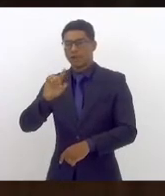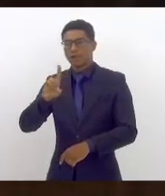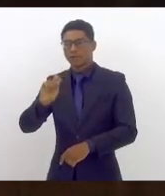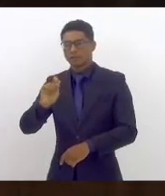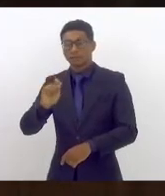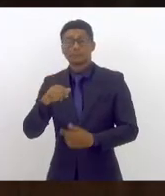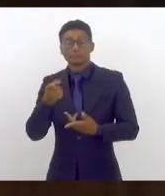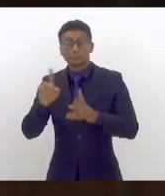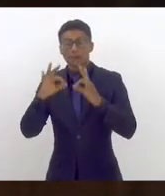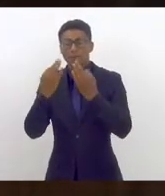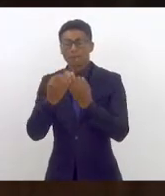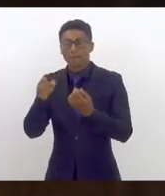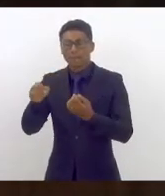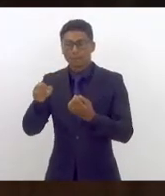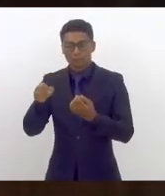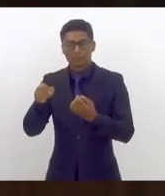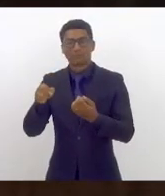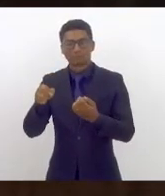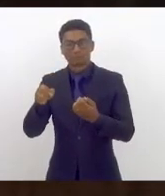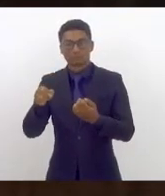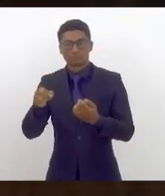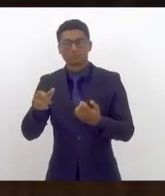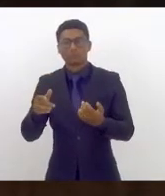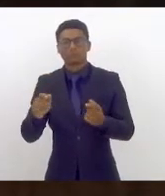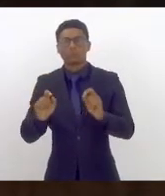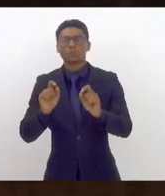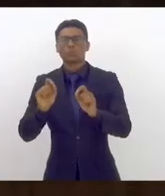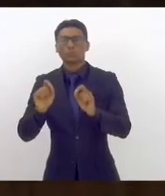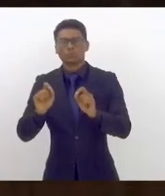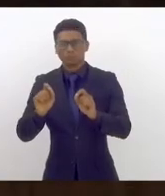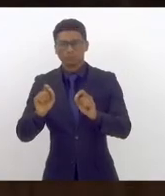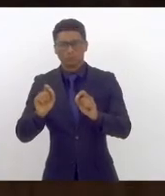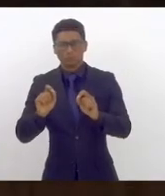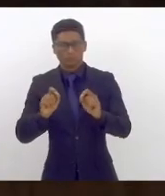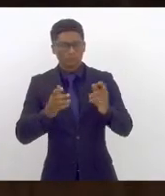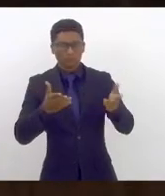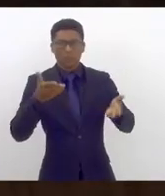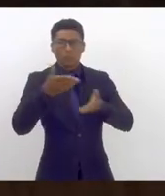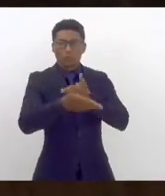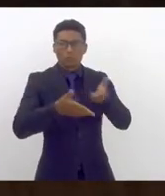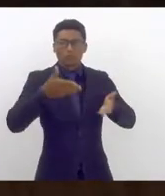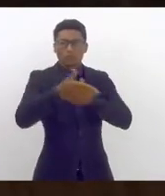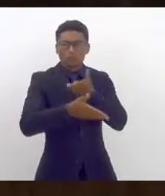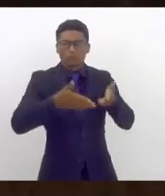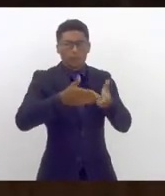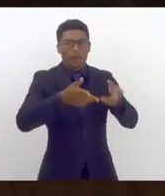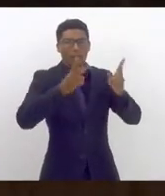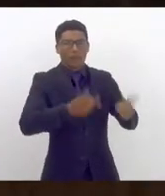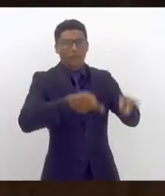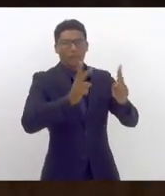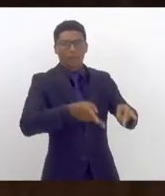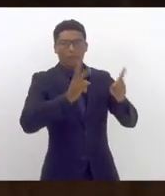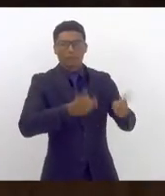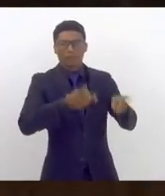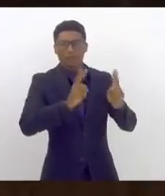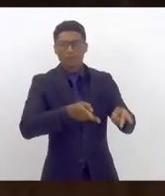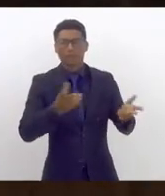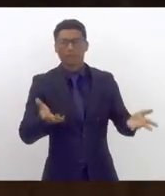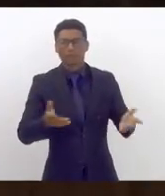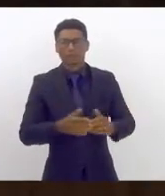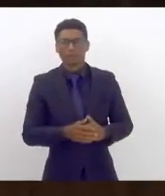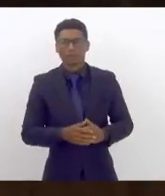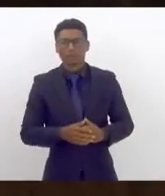da criança né é a continuar cuidando daquela criança é mantendo